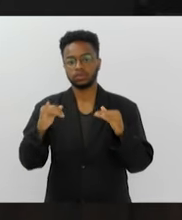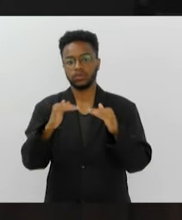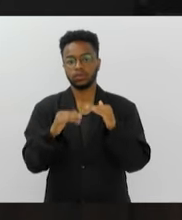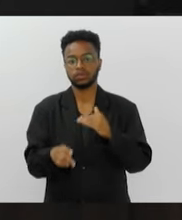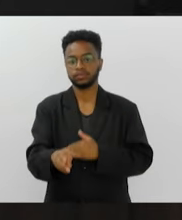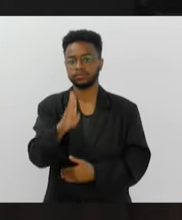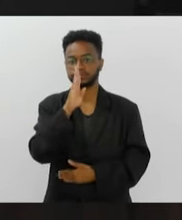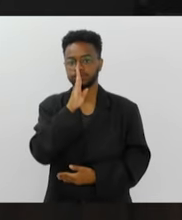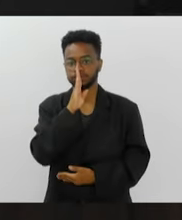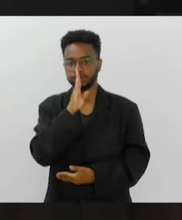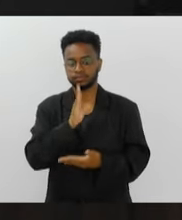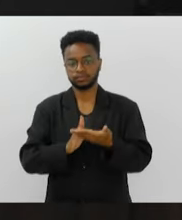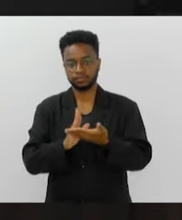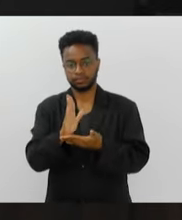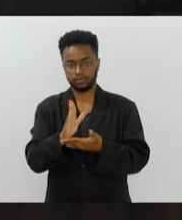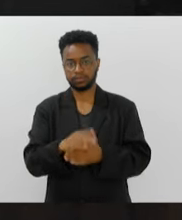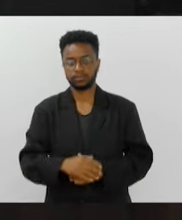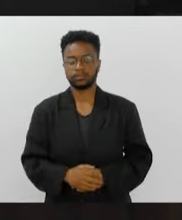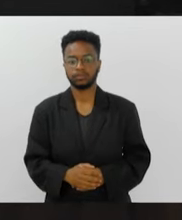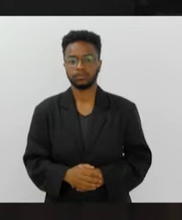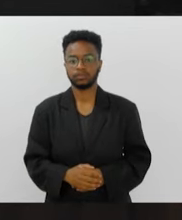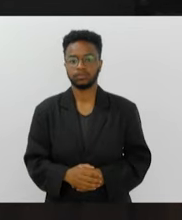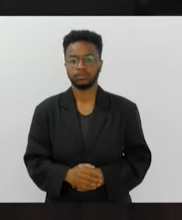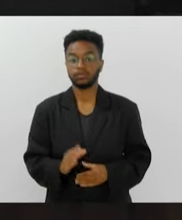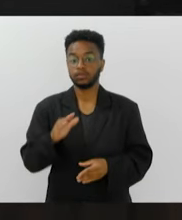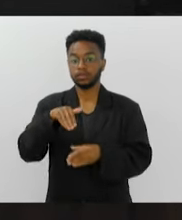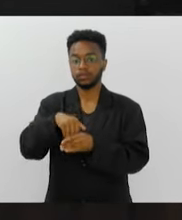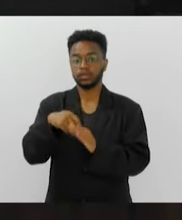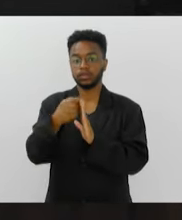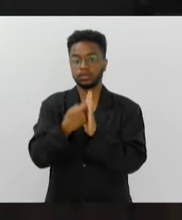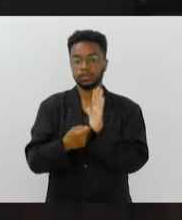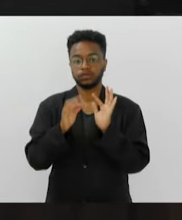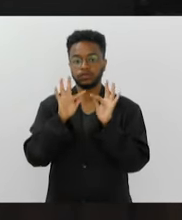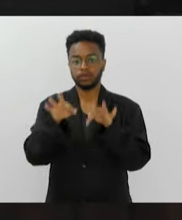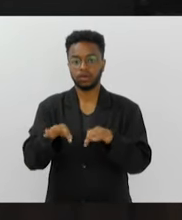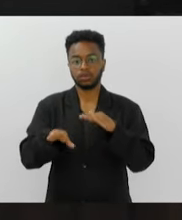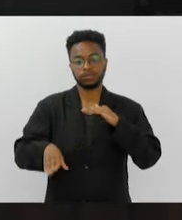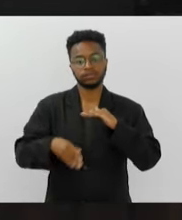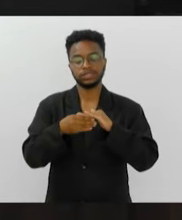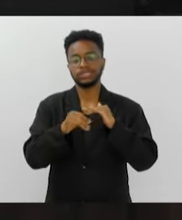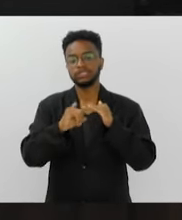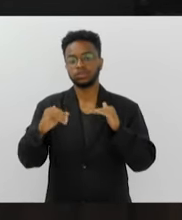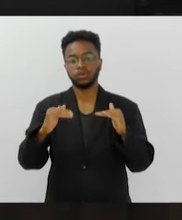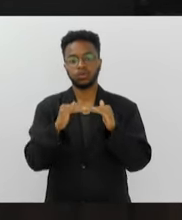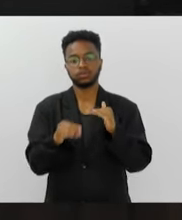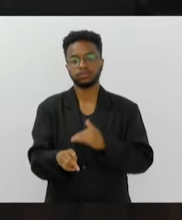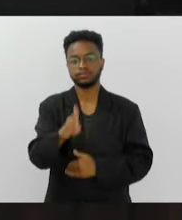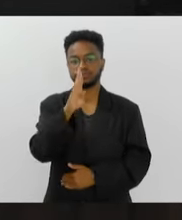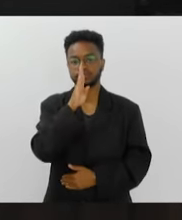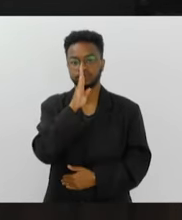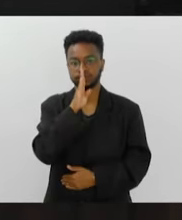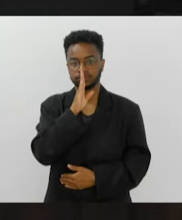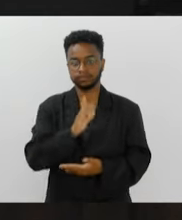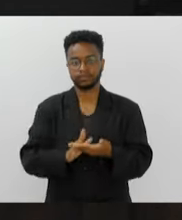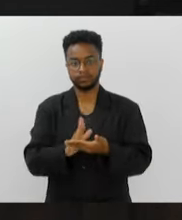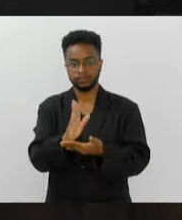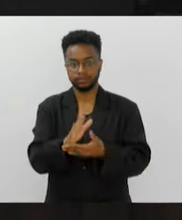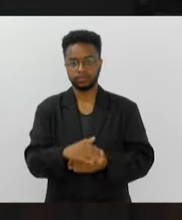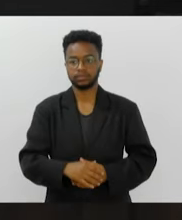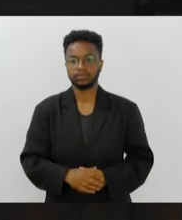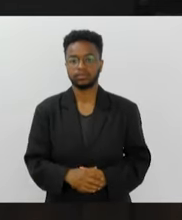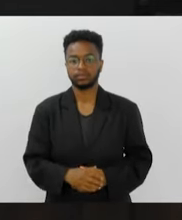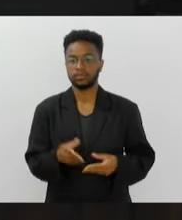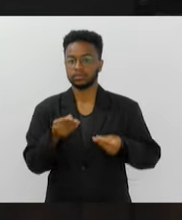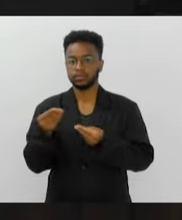Como estão aprovado em votação a redação do vencido assim emendado senhores que aprova permaneço como estão aprovado